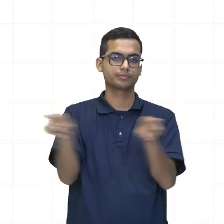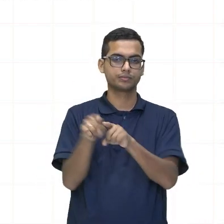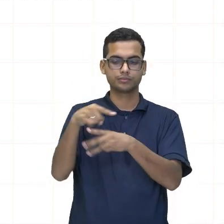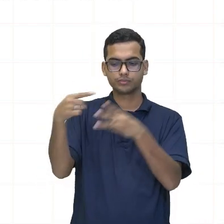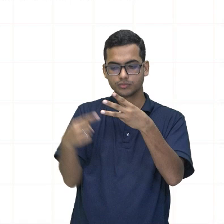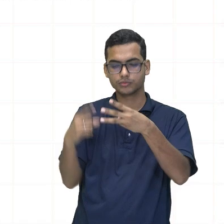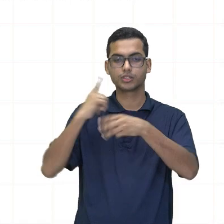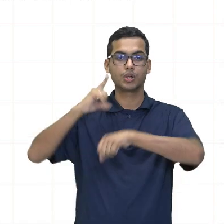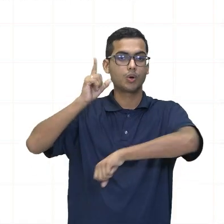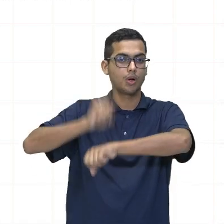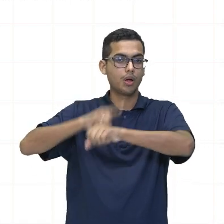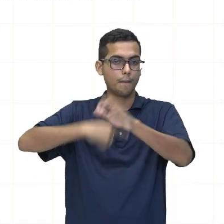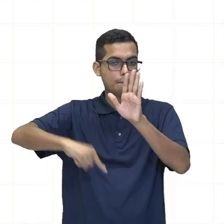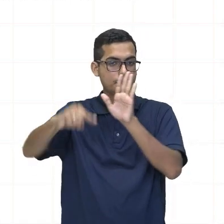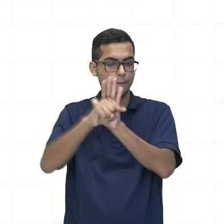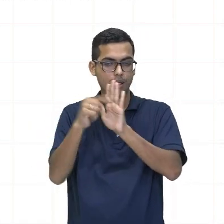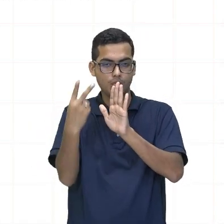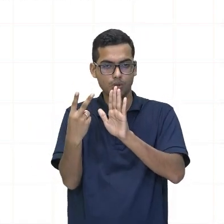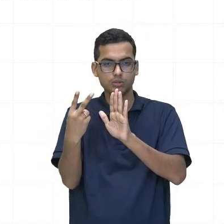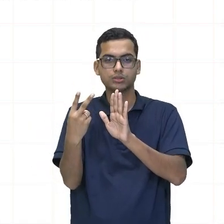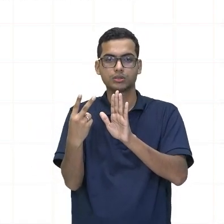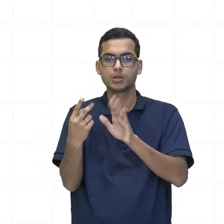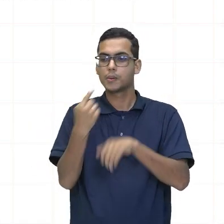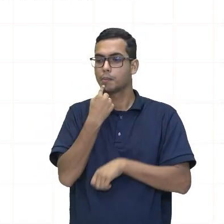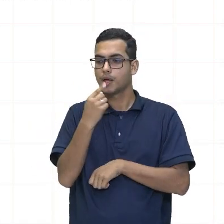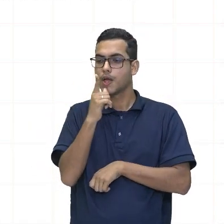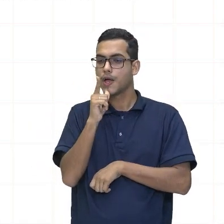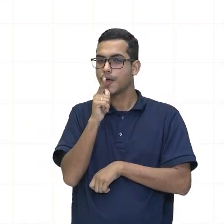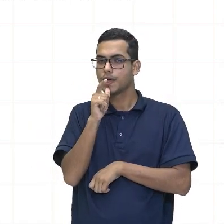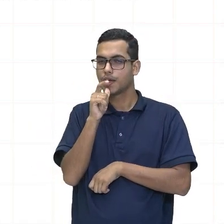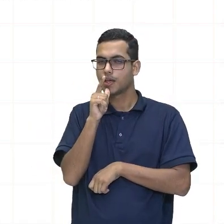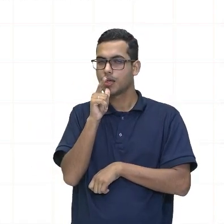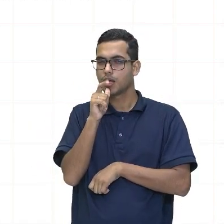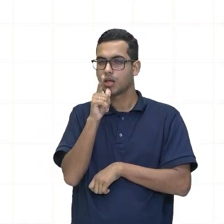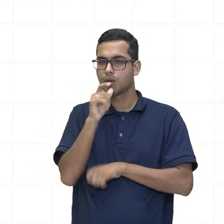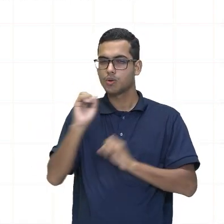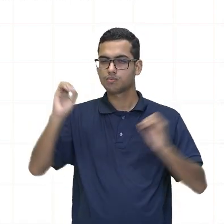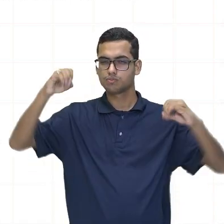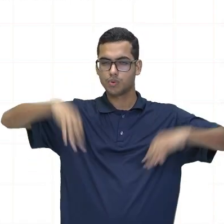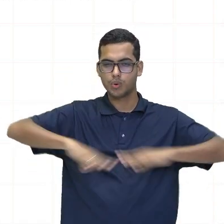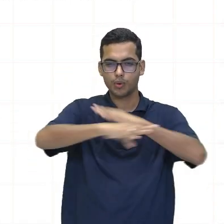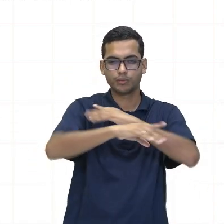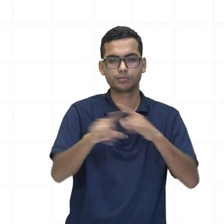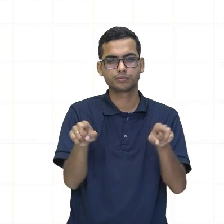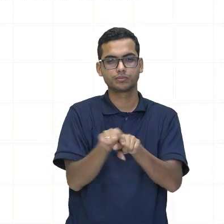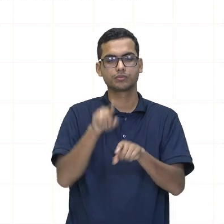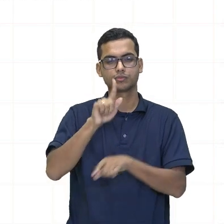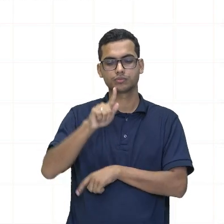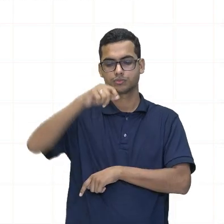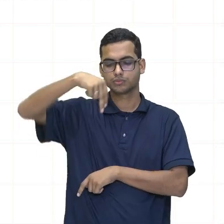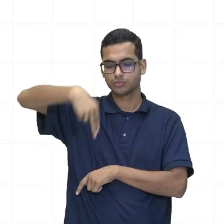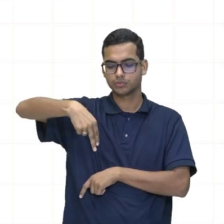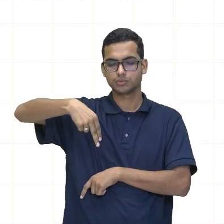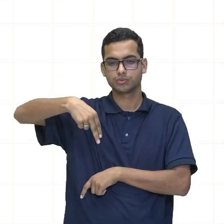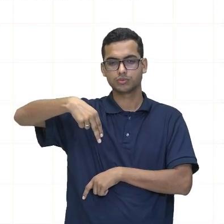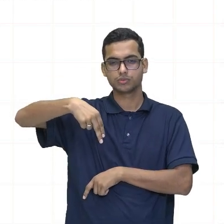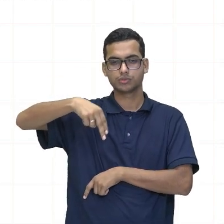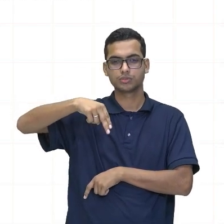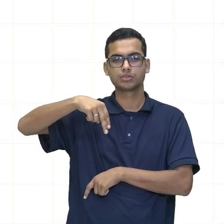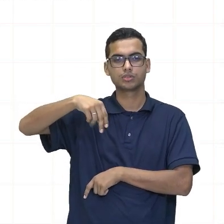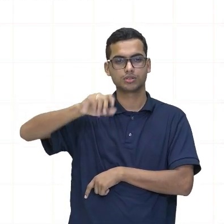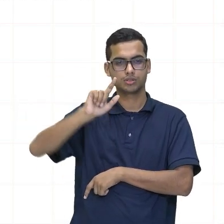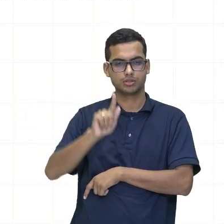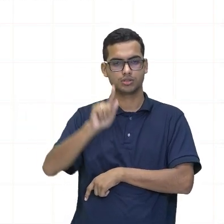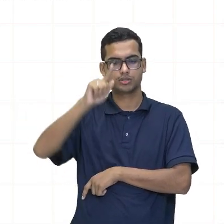que é o fuso -2, tá? Ou GMT -2, que quer dizer Green Mean Time, né? Que é